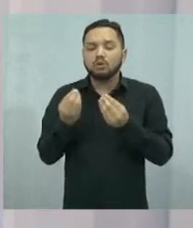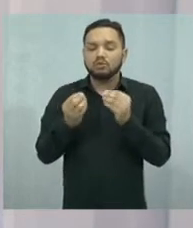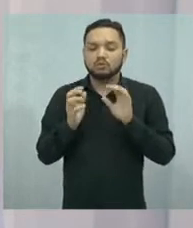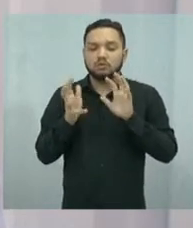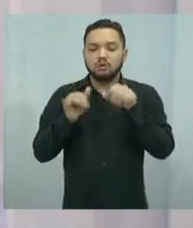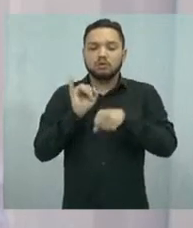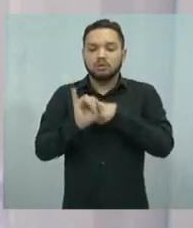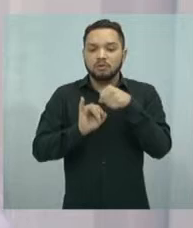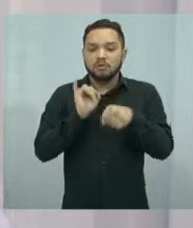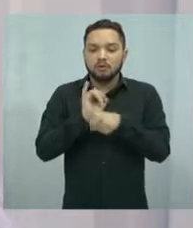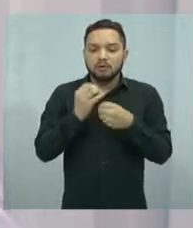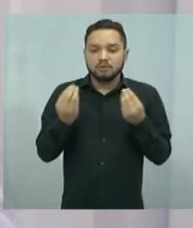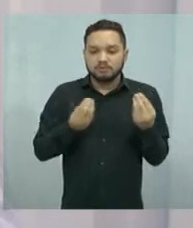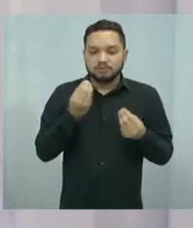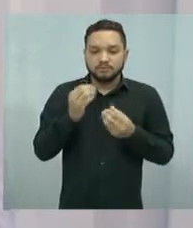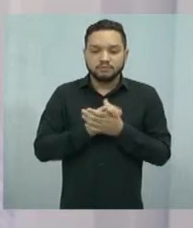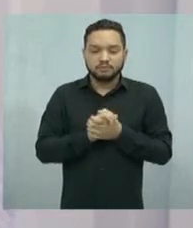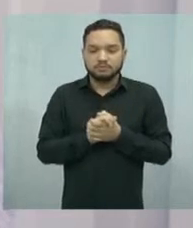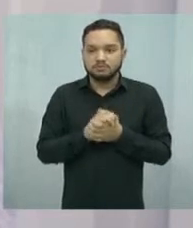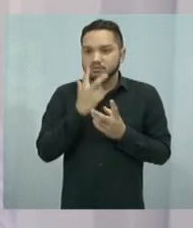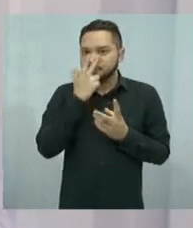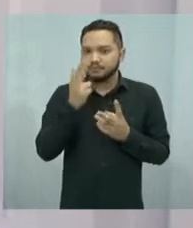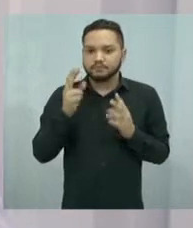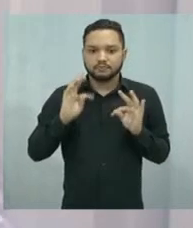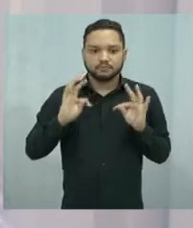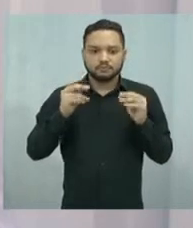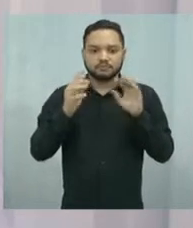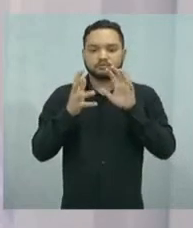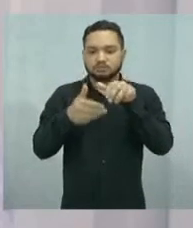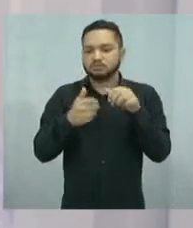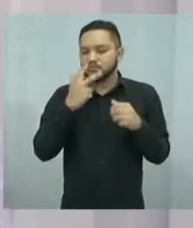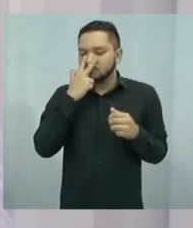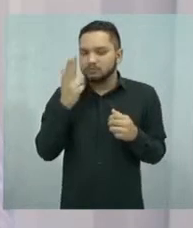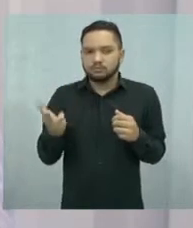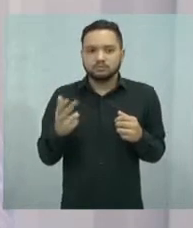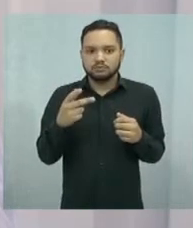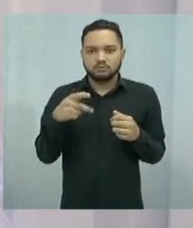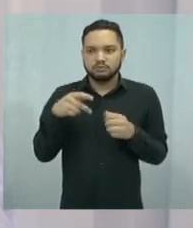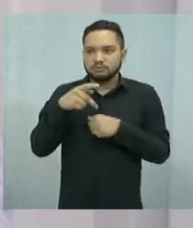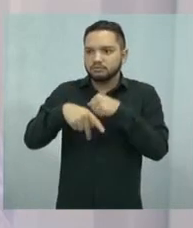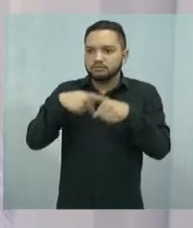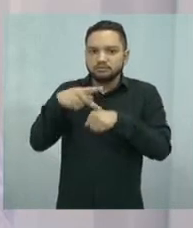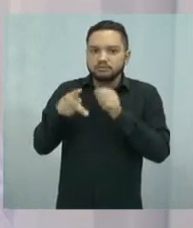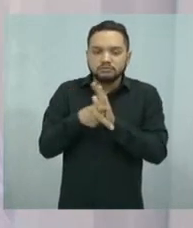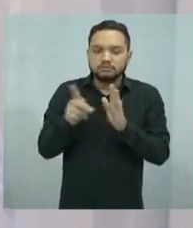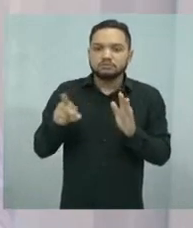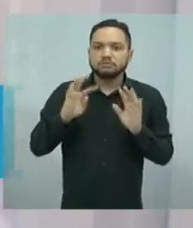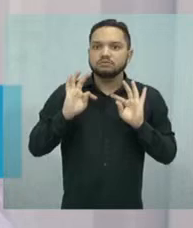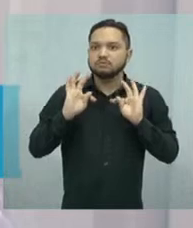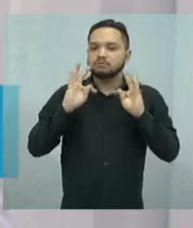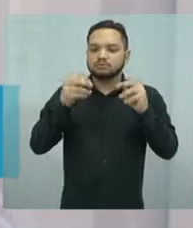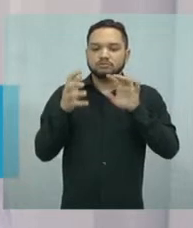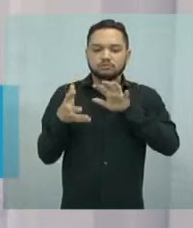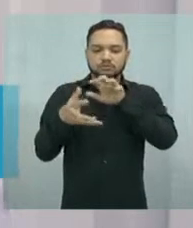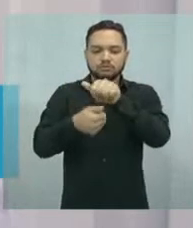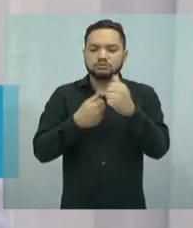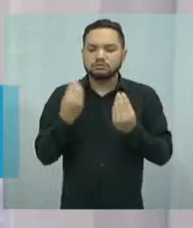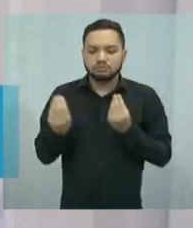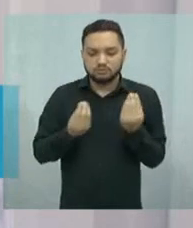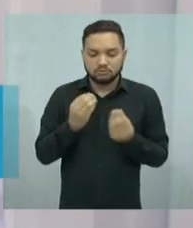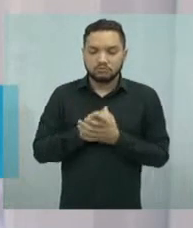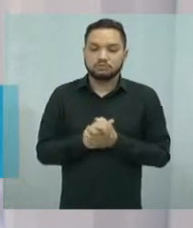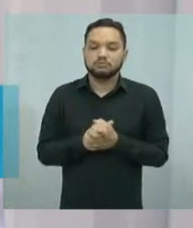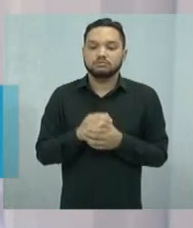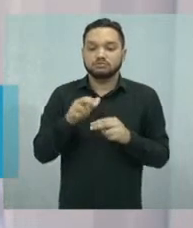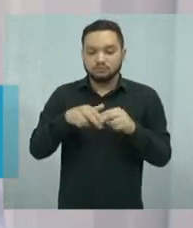uma atuação sem fronteiras, sem nacionalidade, com uma visão de campo universal? E aí